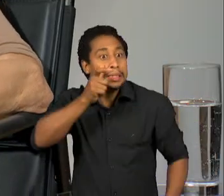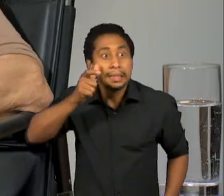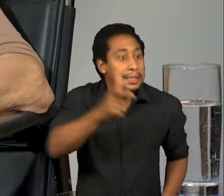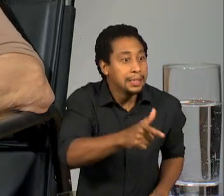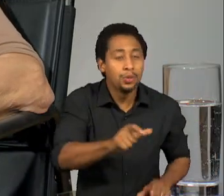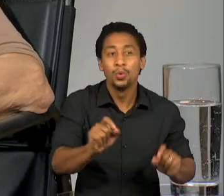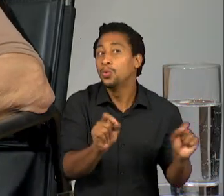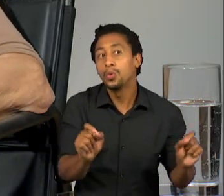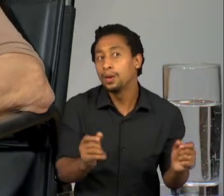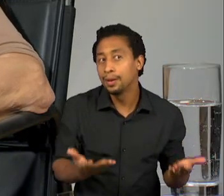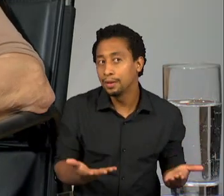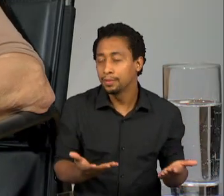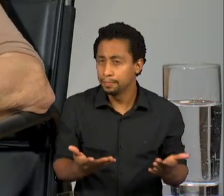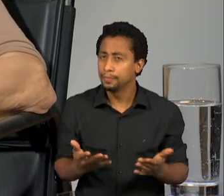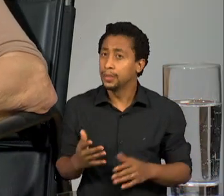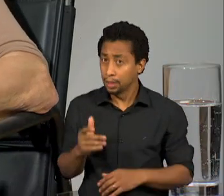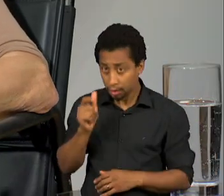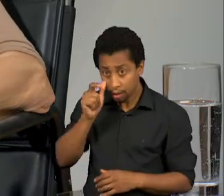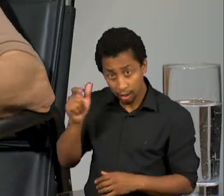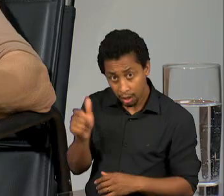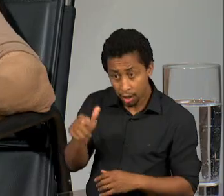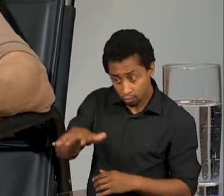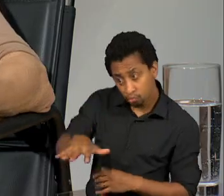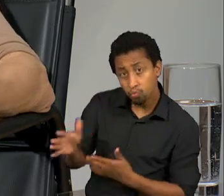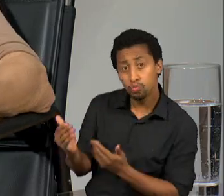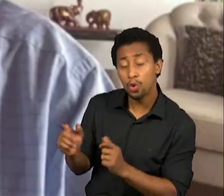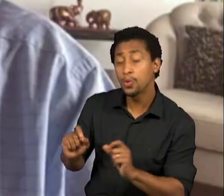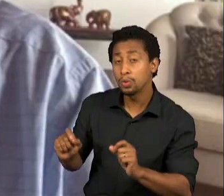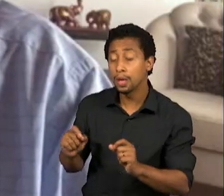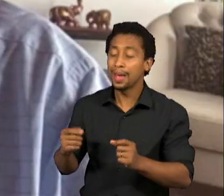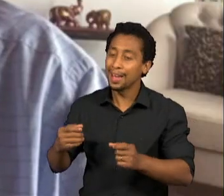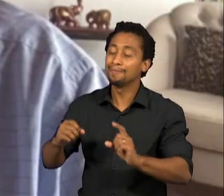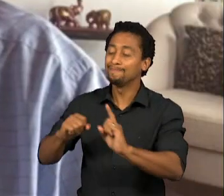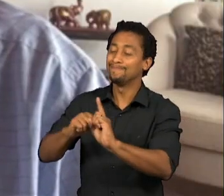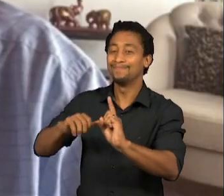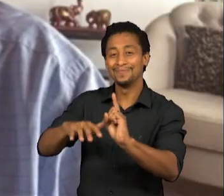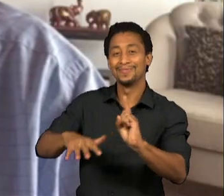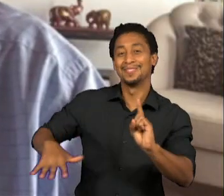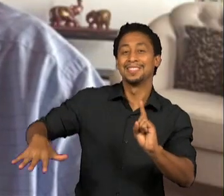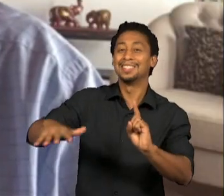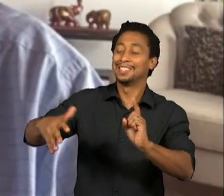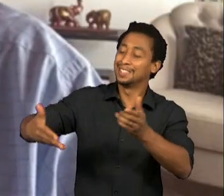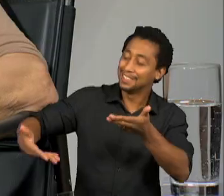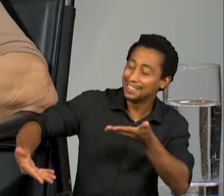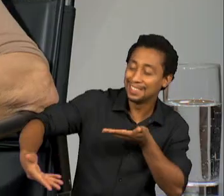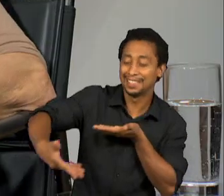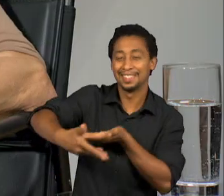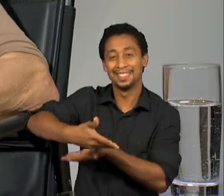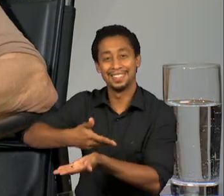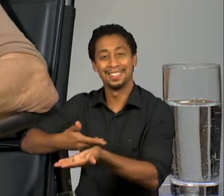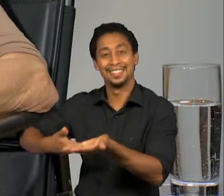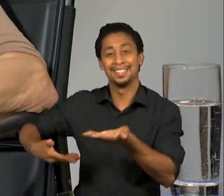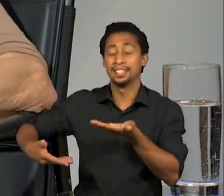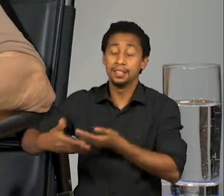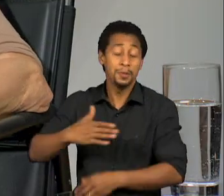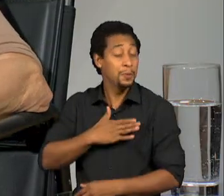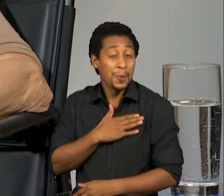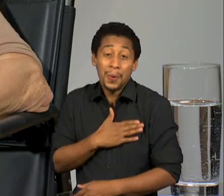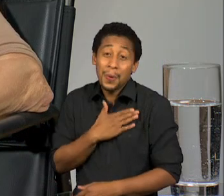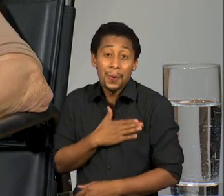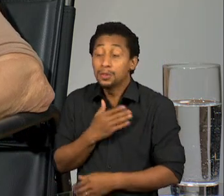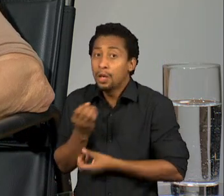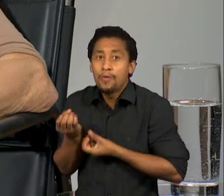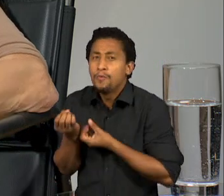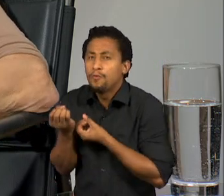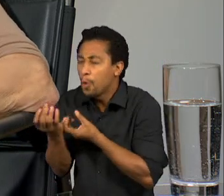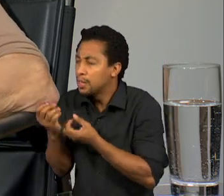jovens é a socialização. A socialização é fundamental e é a riqueza